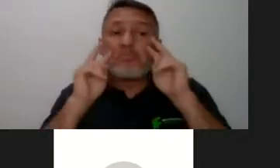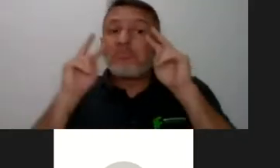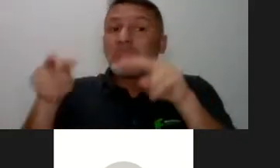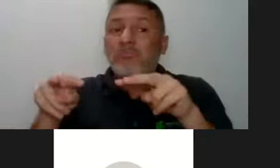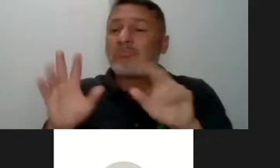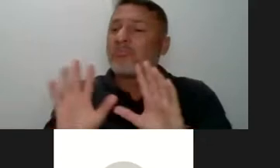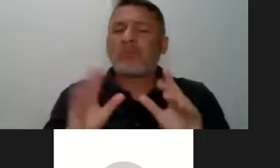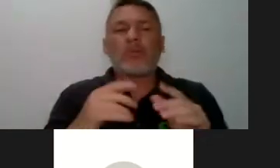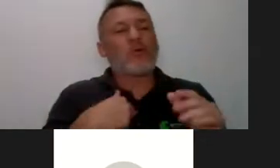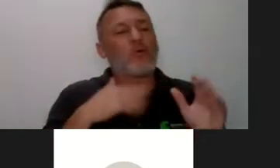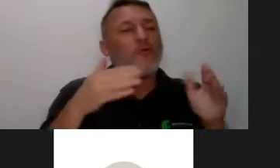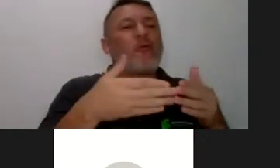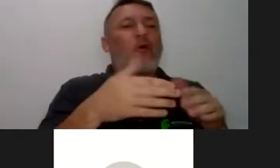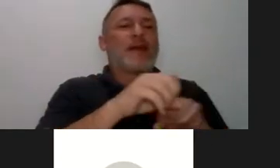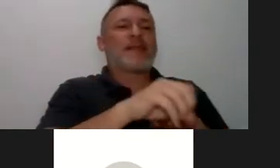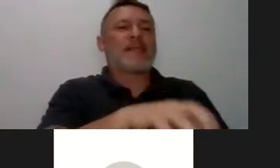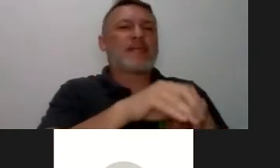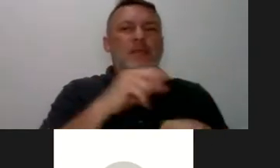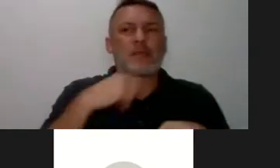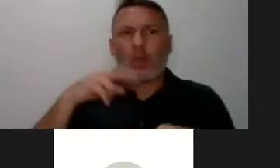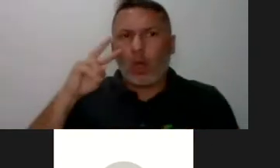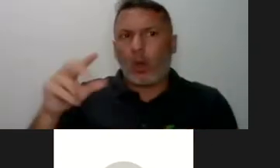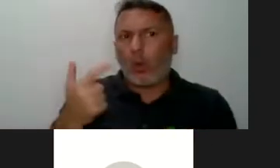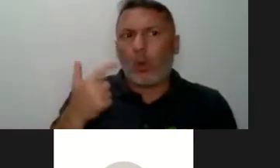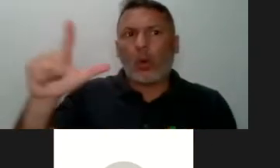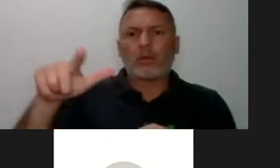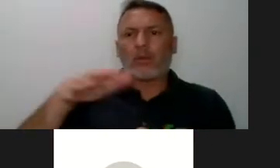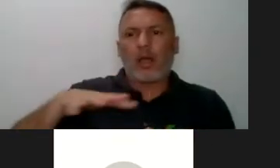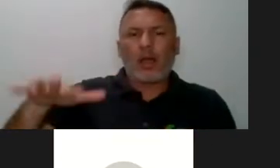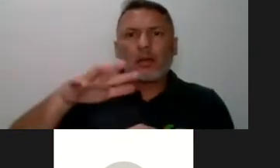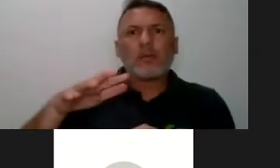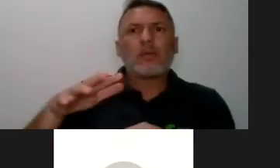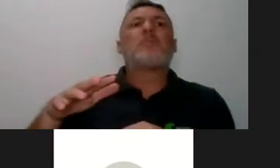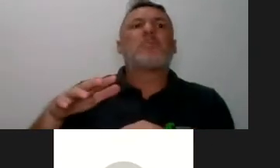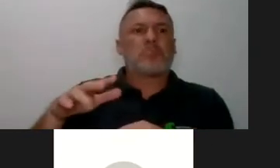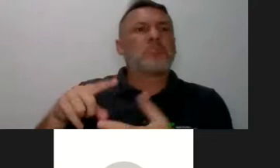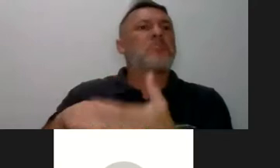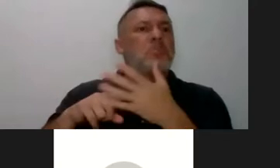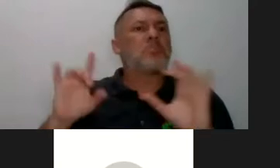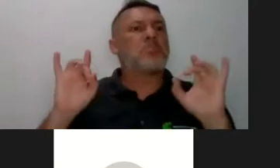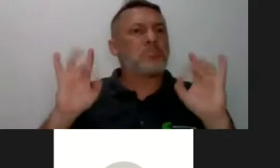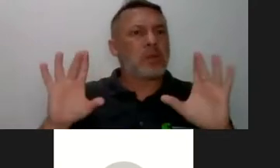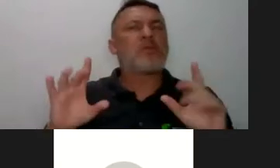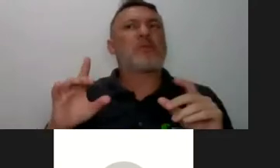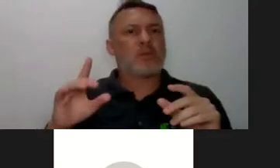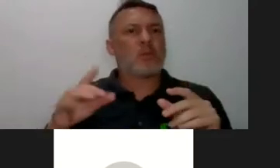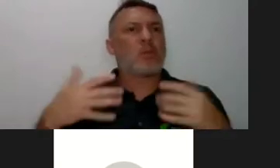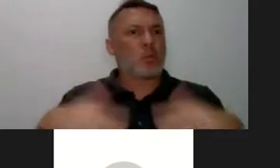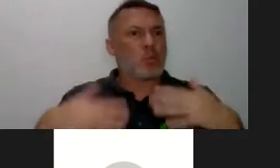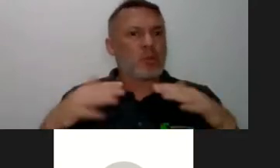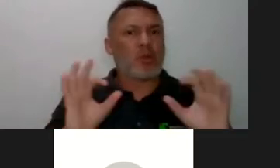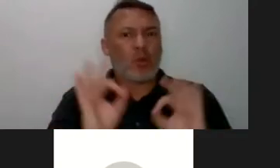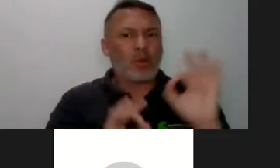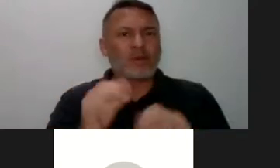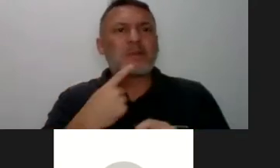ensino. Então, assim, o que mostra para a gente o tamanho que foi o desafio de fazer uma